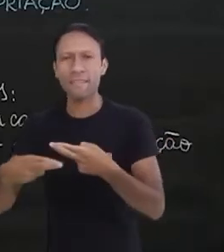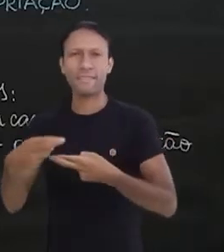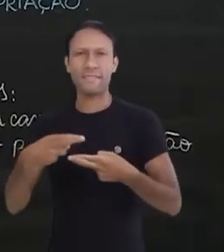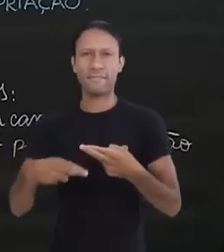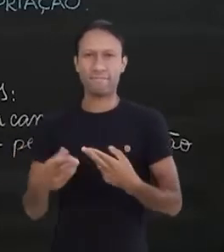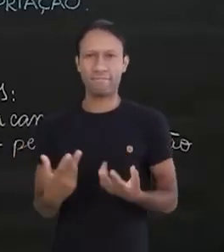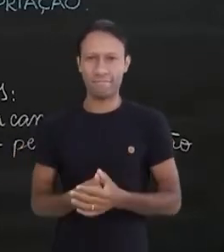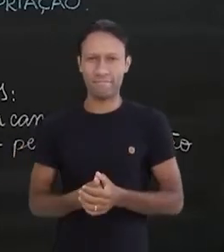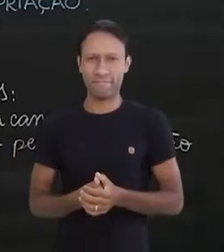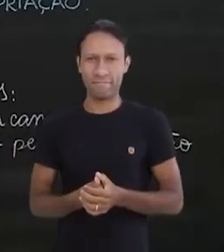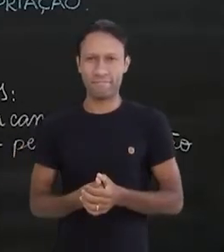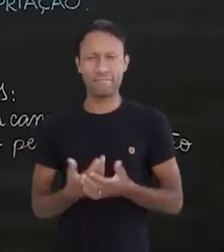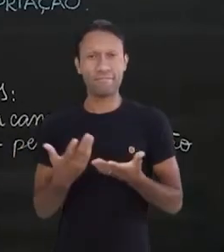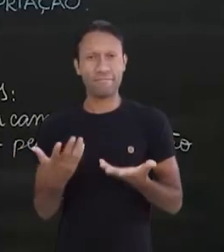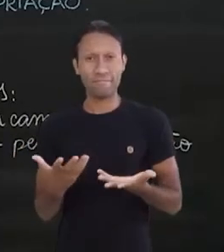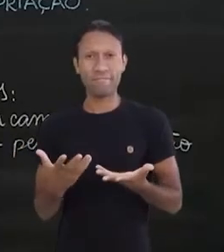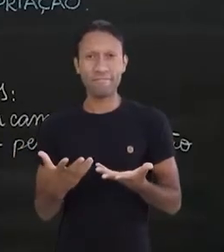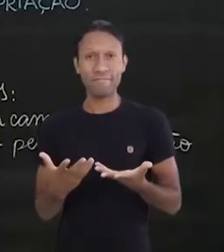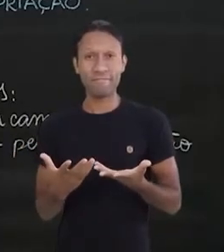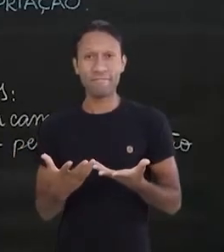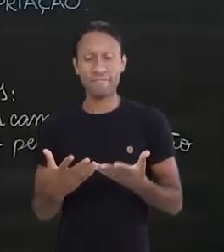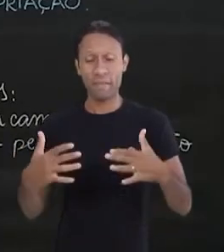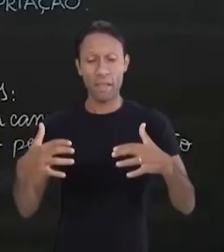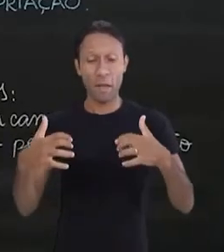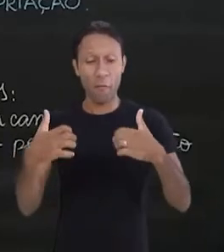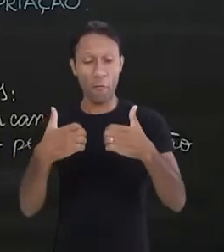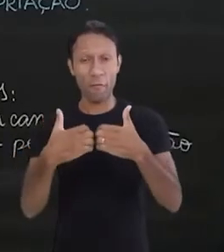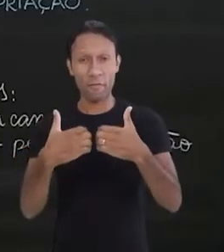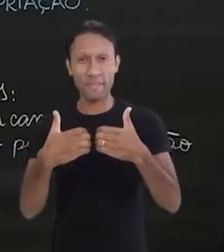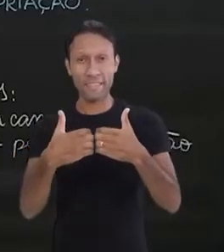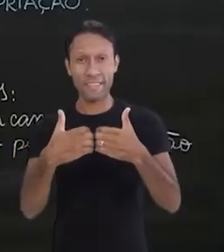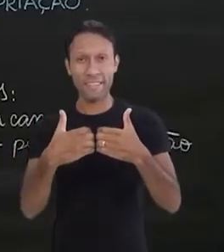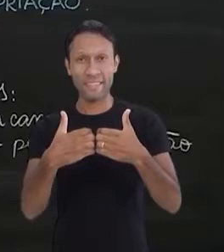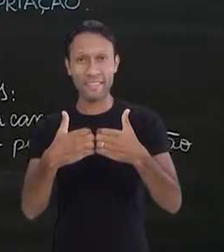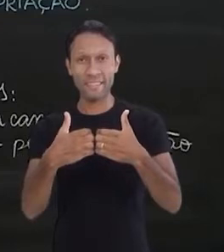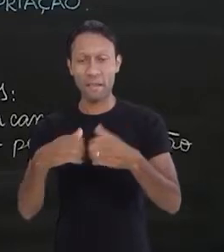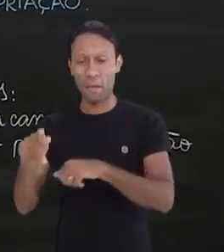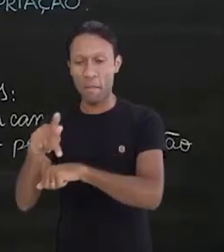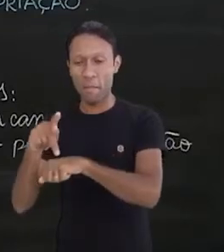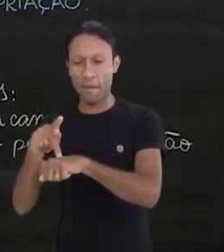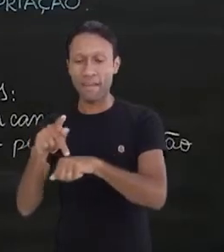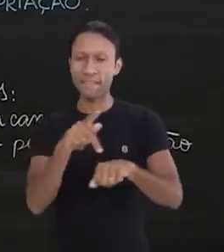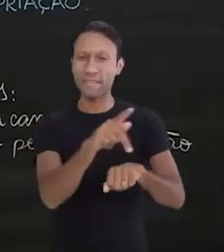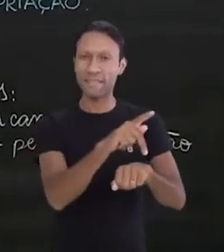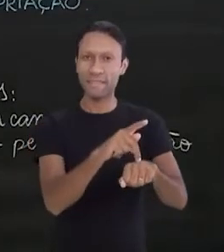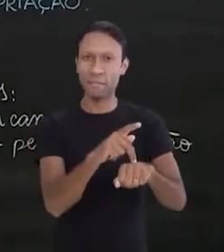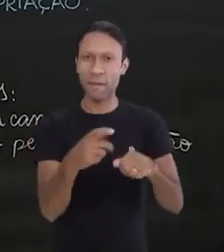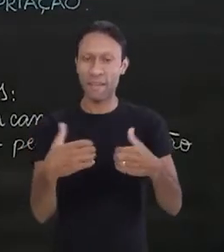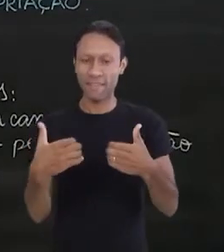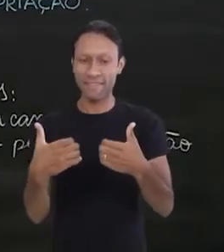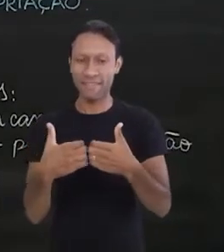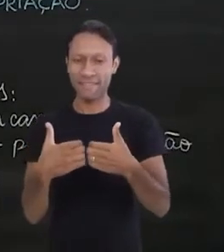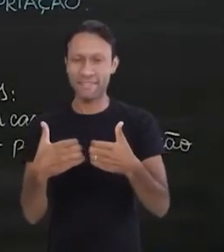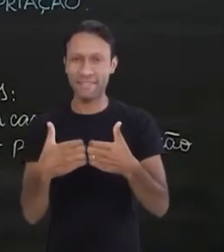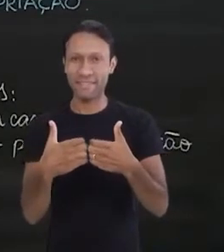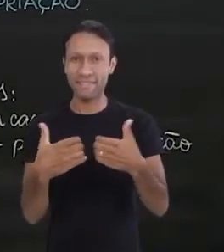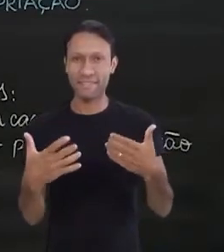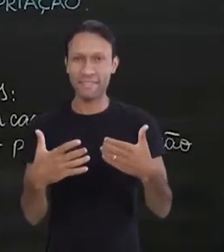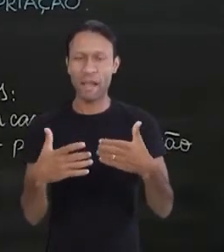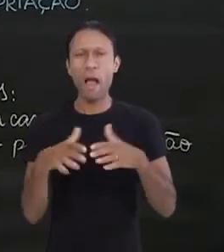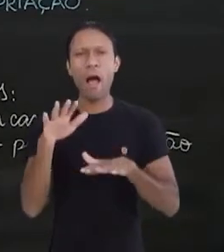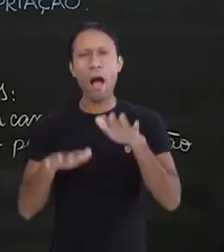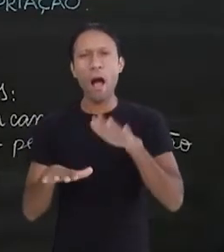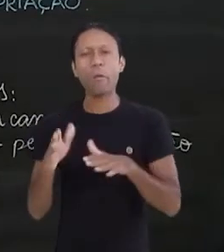comum. É isso que nós chamamos de fronteira. Então é algo mais abrangente. Alguns geógrafos